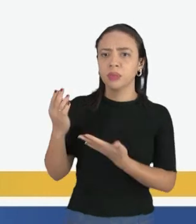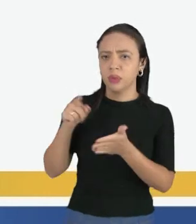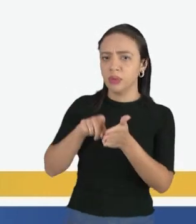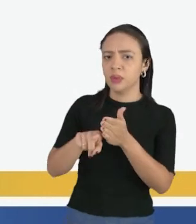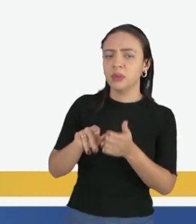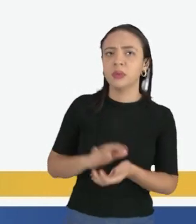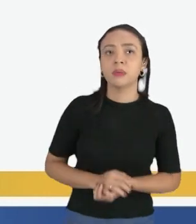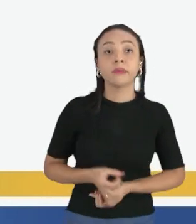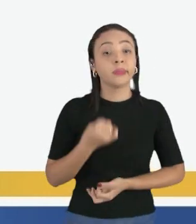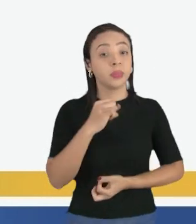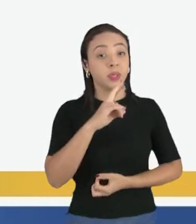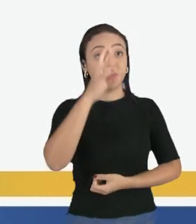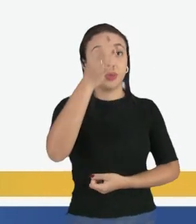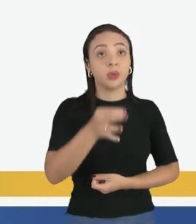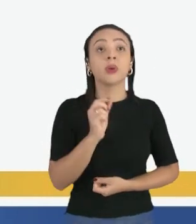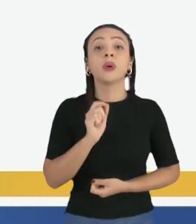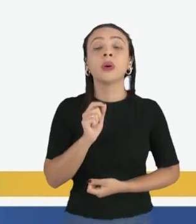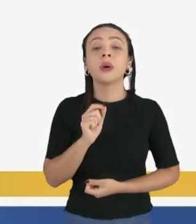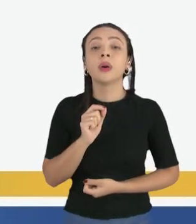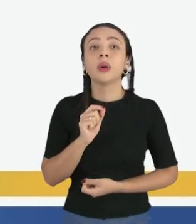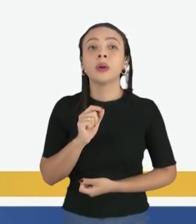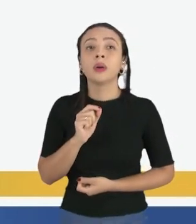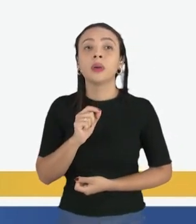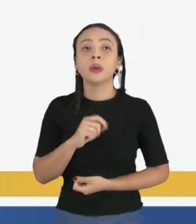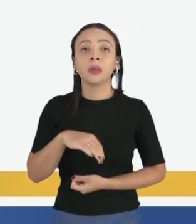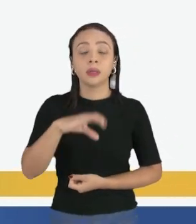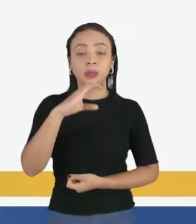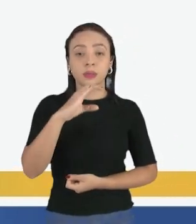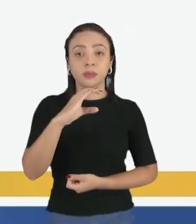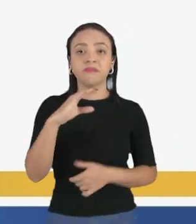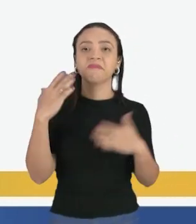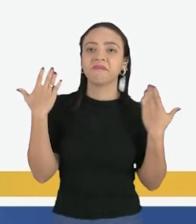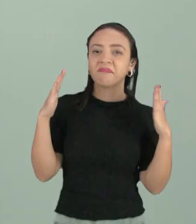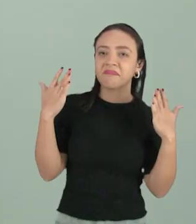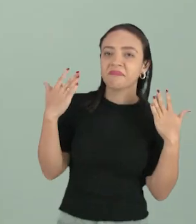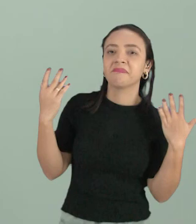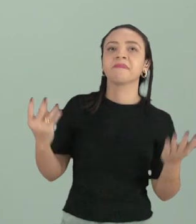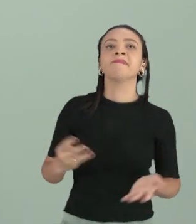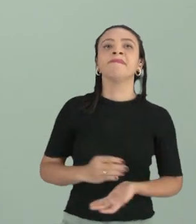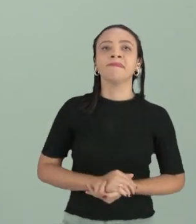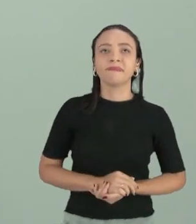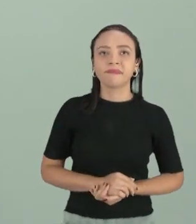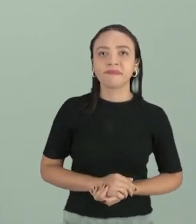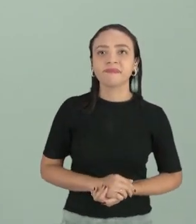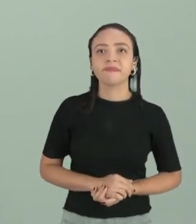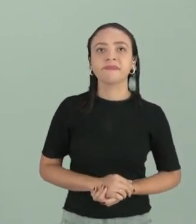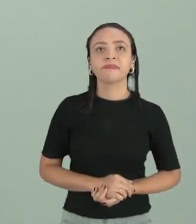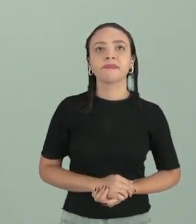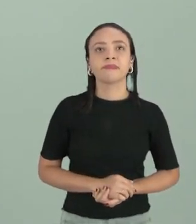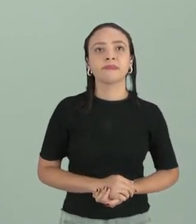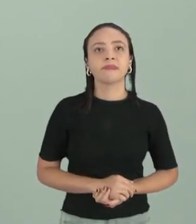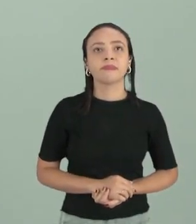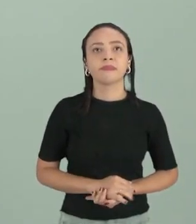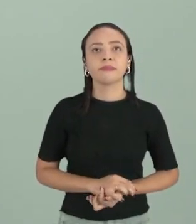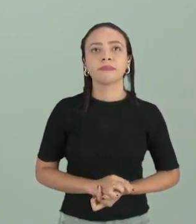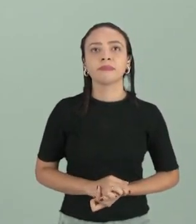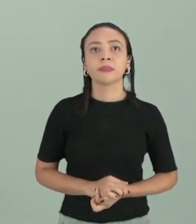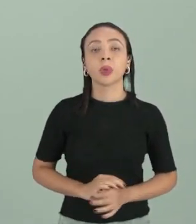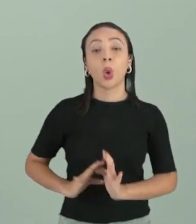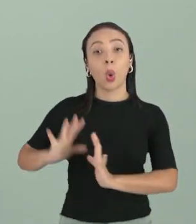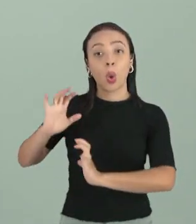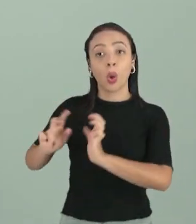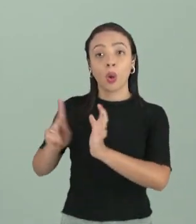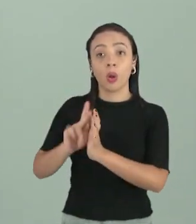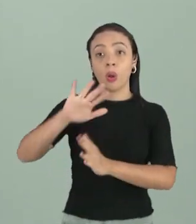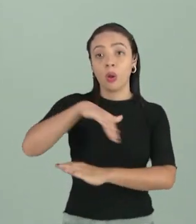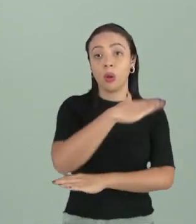questionamento? Se você respondeu que a resposta correta é a letra C, muito bem, meus parabéns! Os conflitos